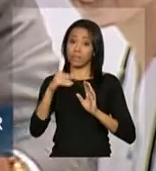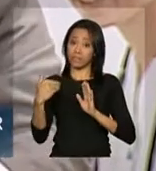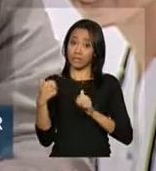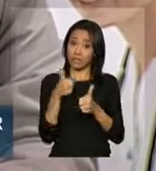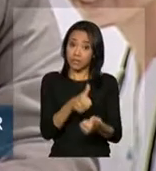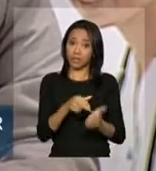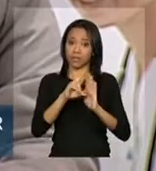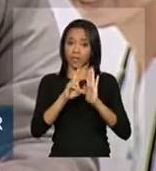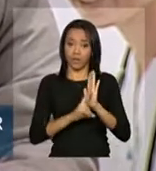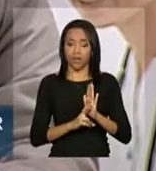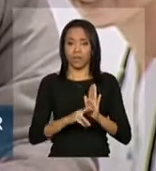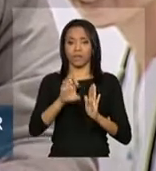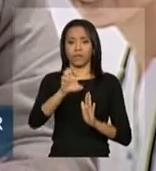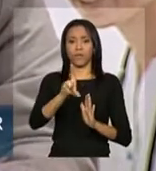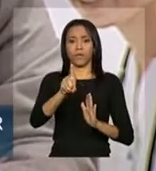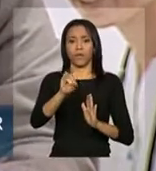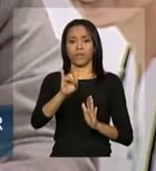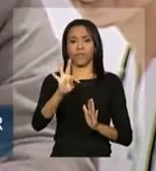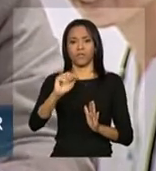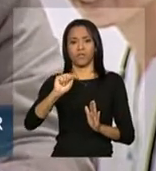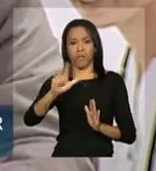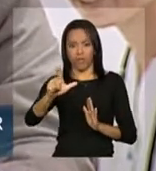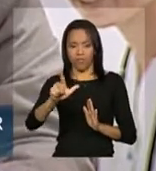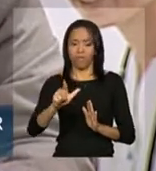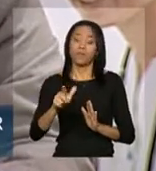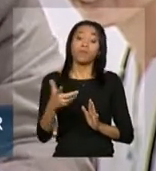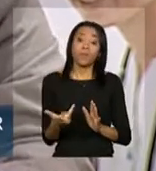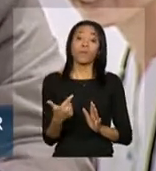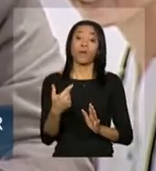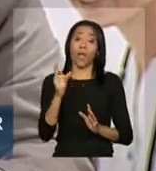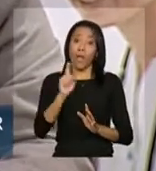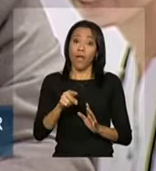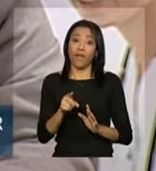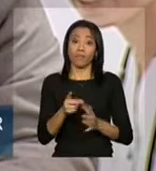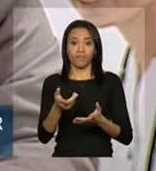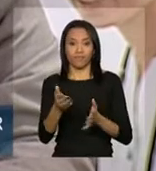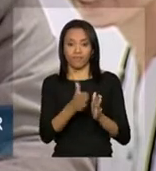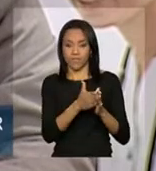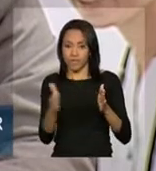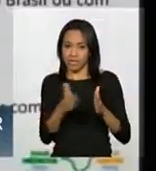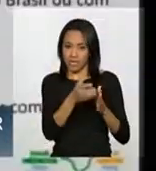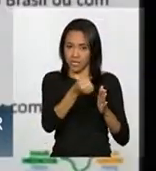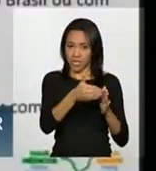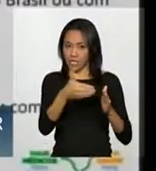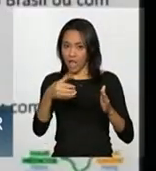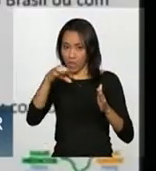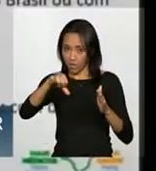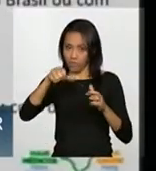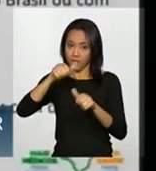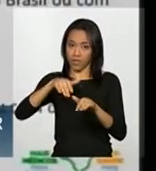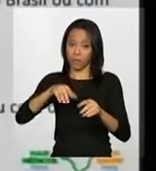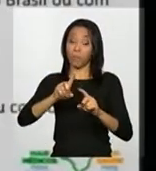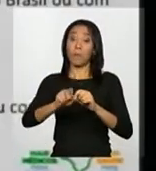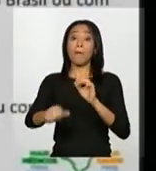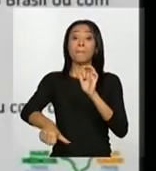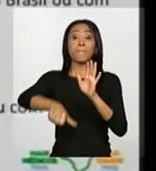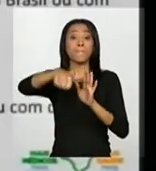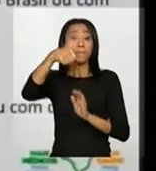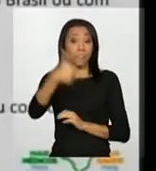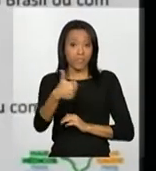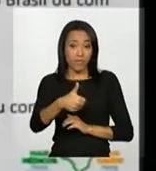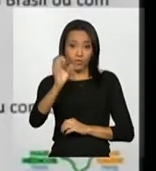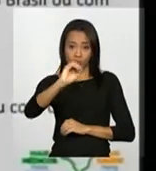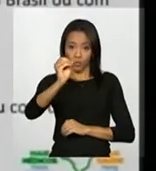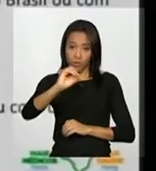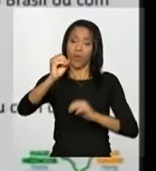de eh alocação ele faz essa homologação entre 6 a 9 de setembro no dia 1º de outubro será o início